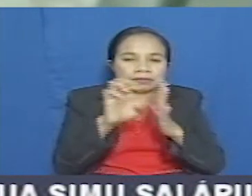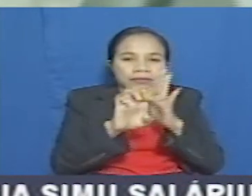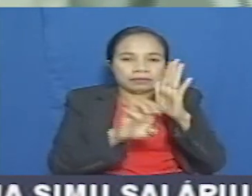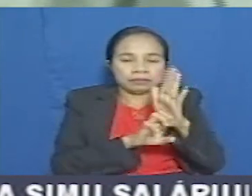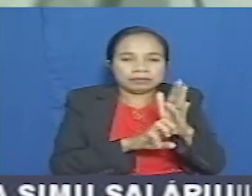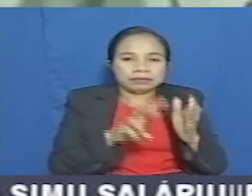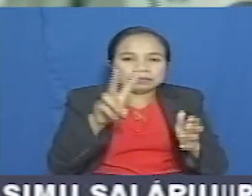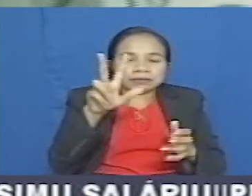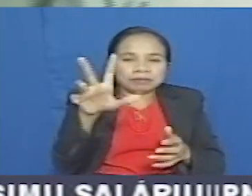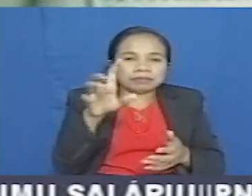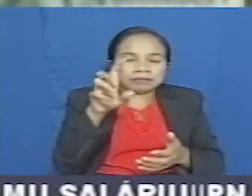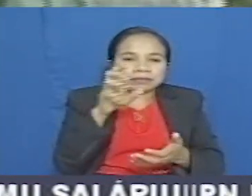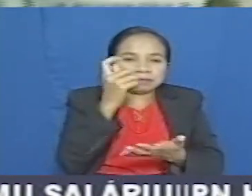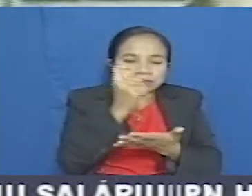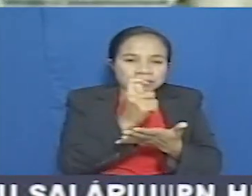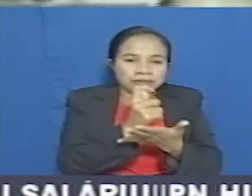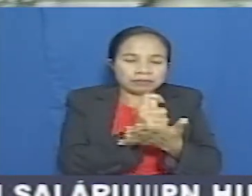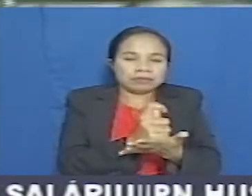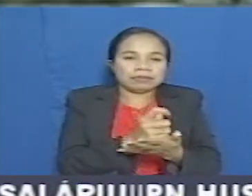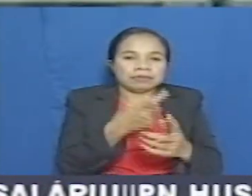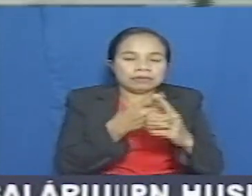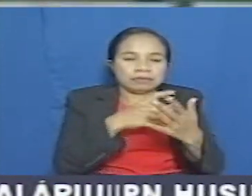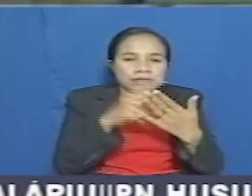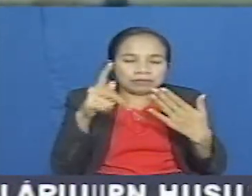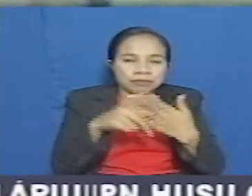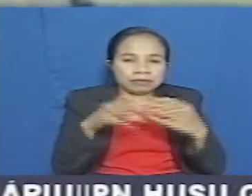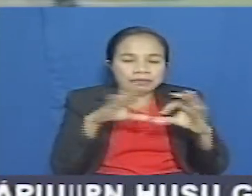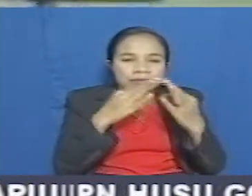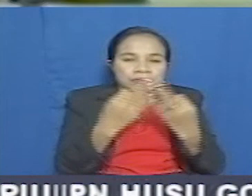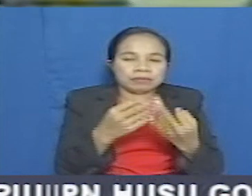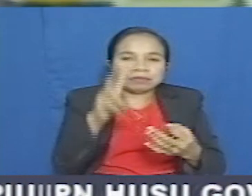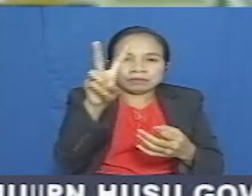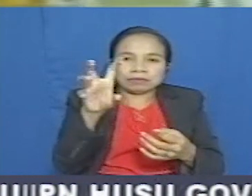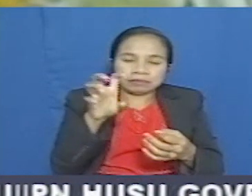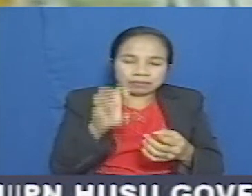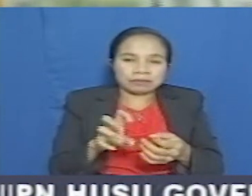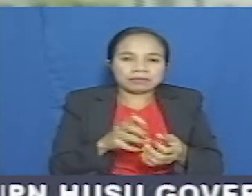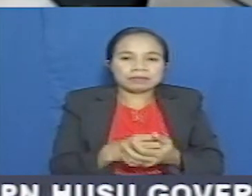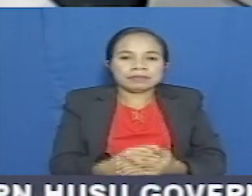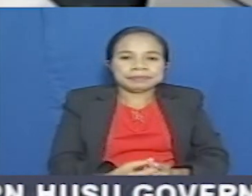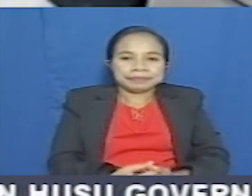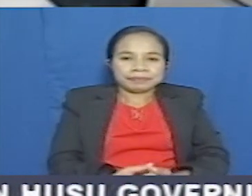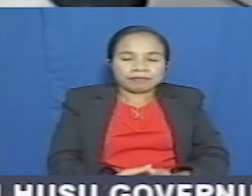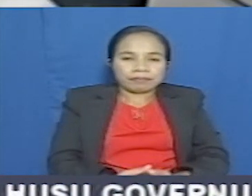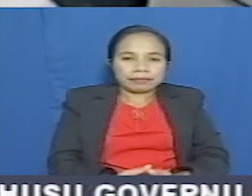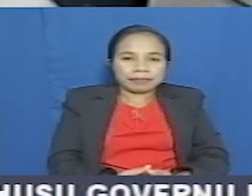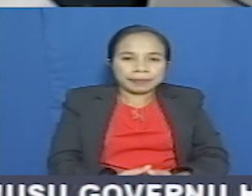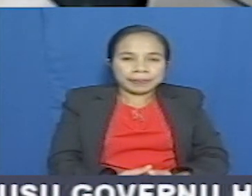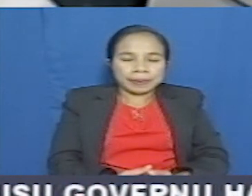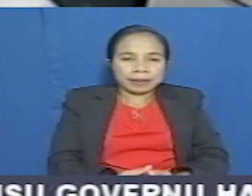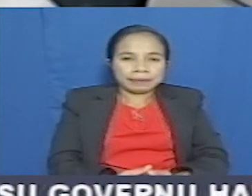Tolu Resin, custe programa Subsídio Agregado Familiar Dólar Americano Atos Rua. Ba caso,